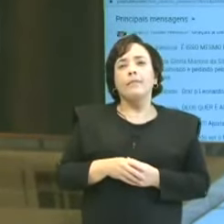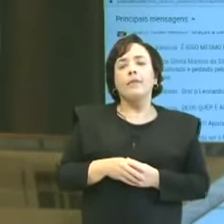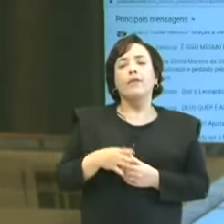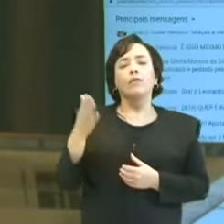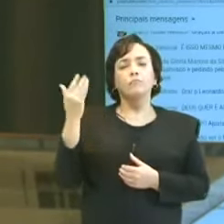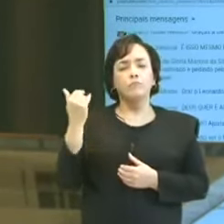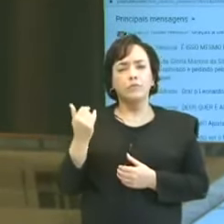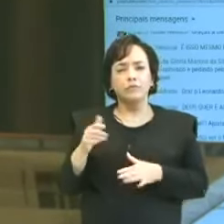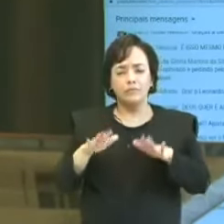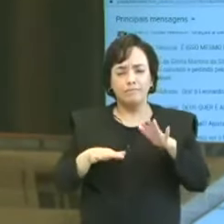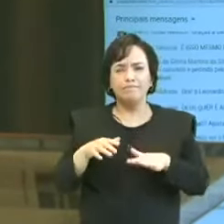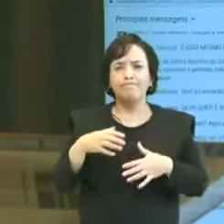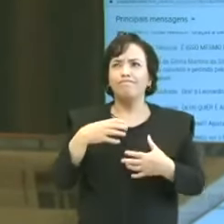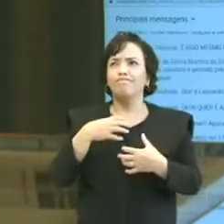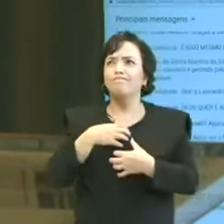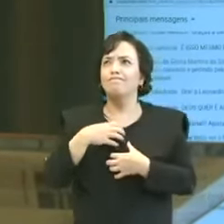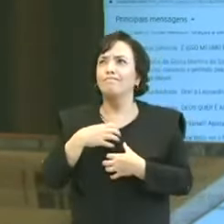Deus.